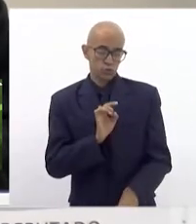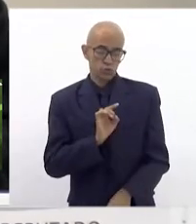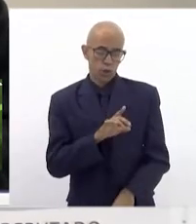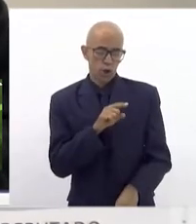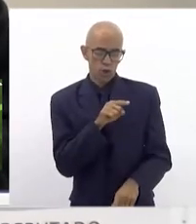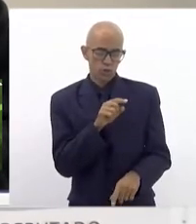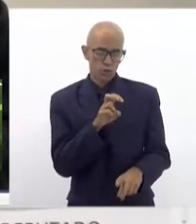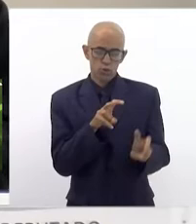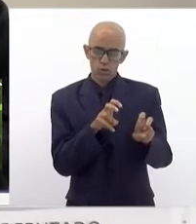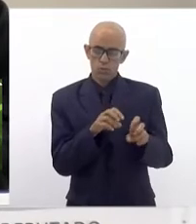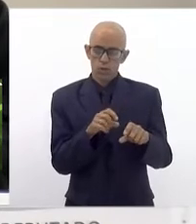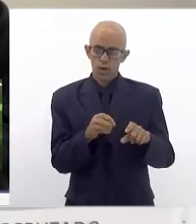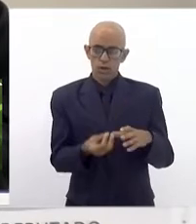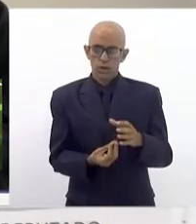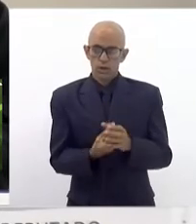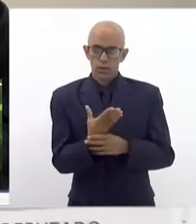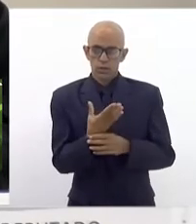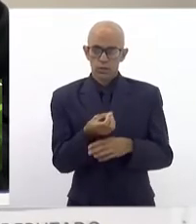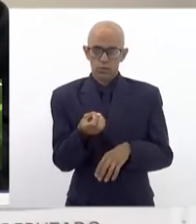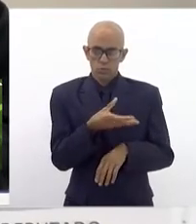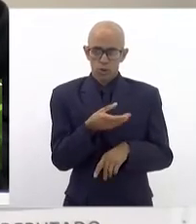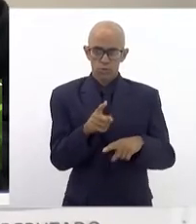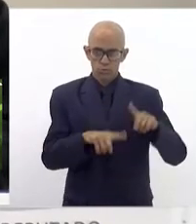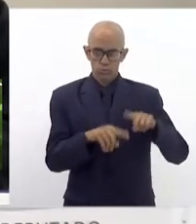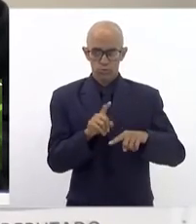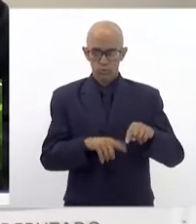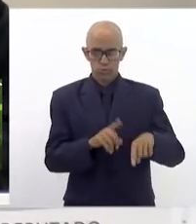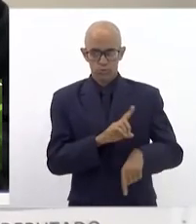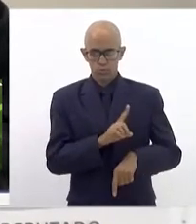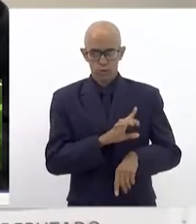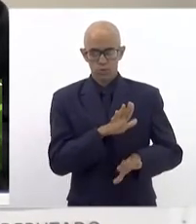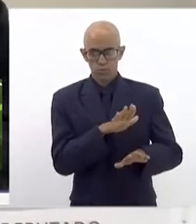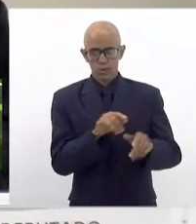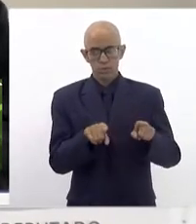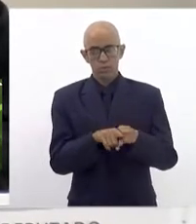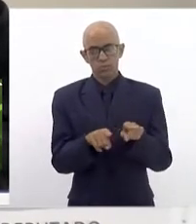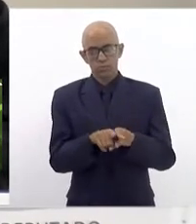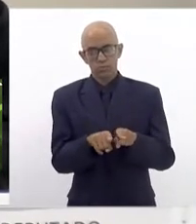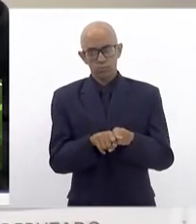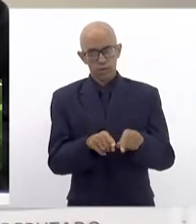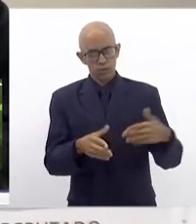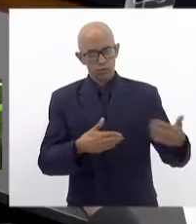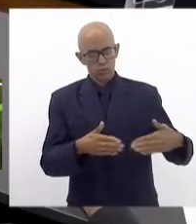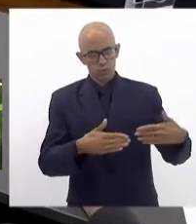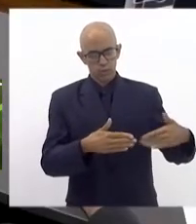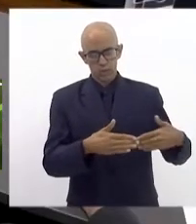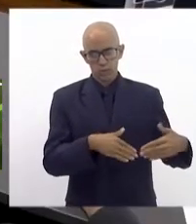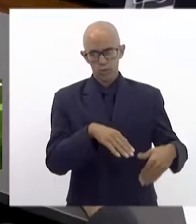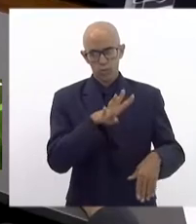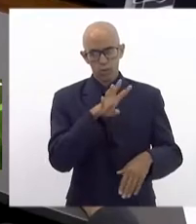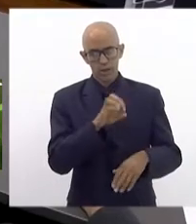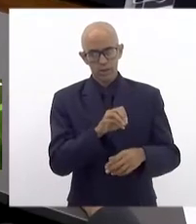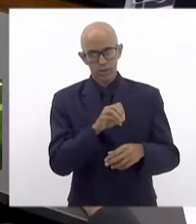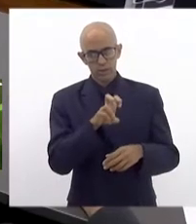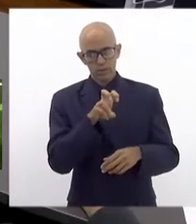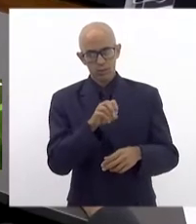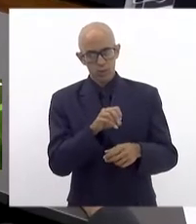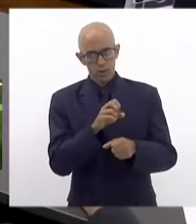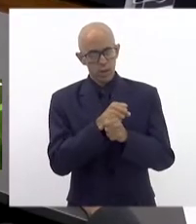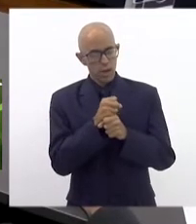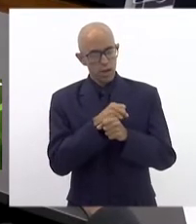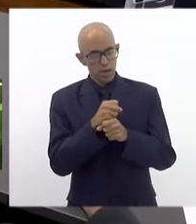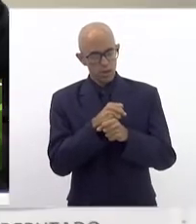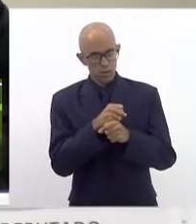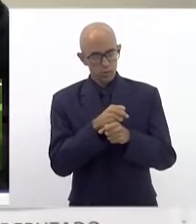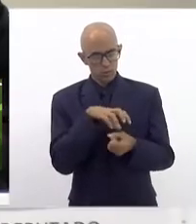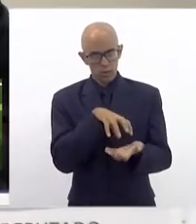à inovação, né, Márcio, mas tem perdido em relação ao próprio processo de industrialização, né? nos últimos 40, 50 anos. O setor industrial do